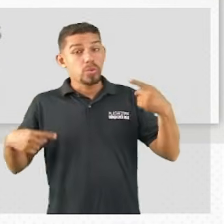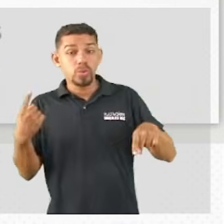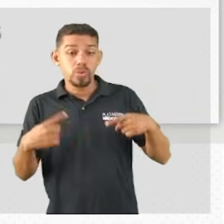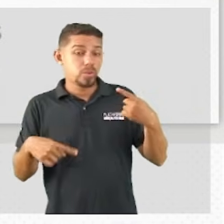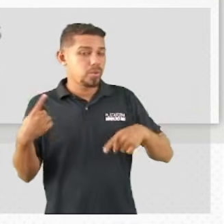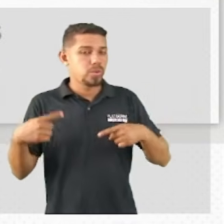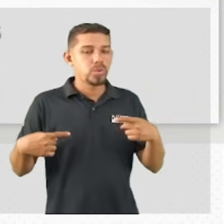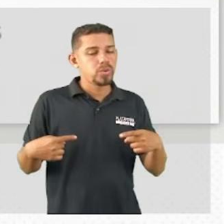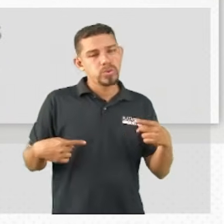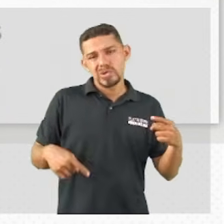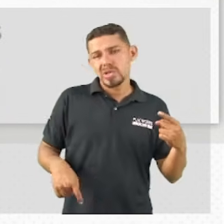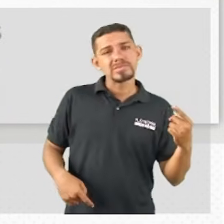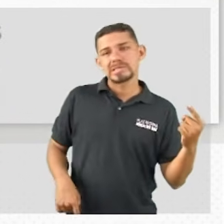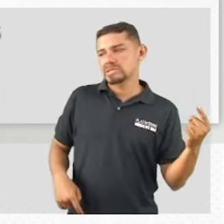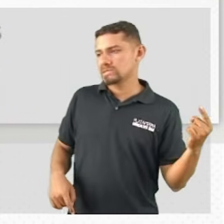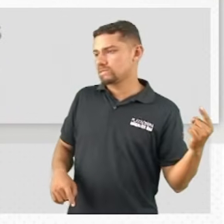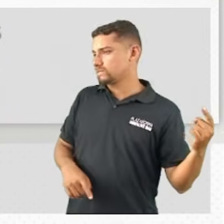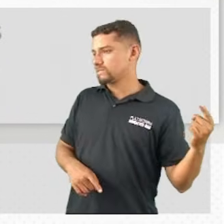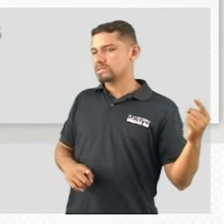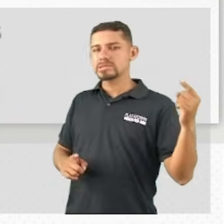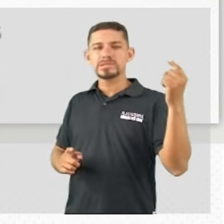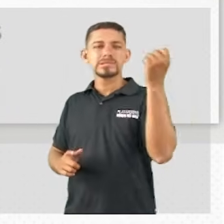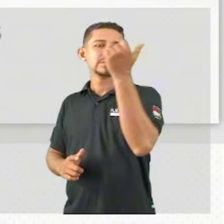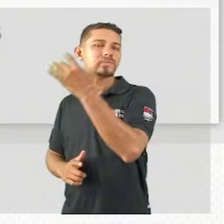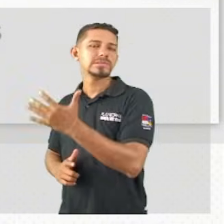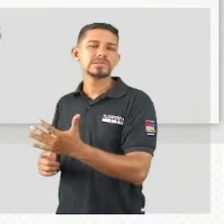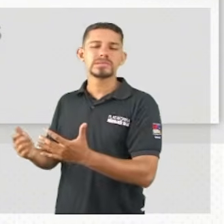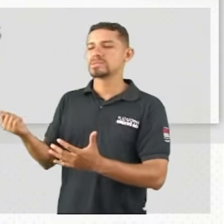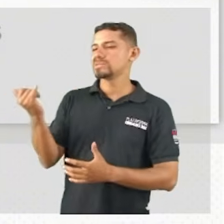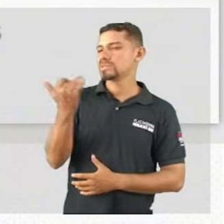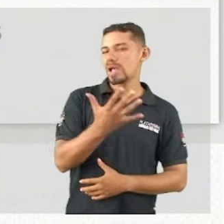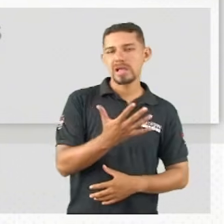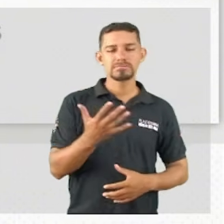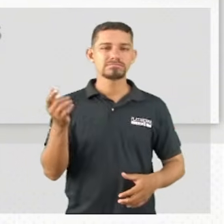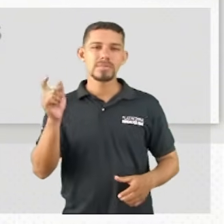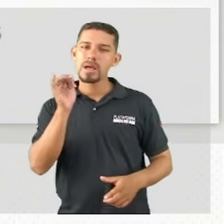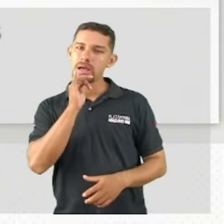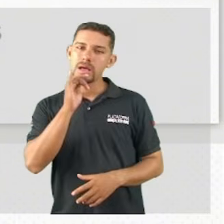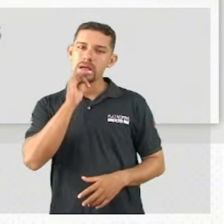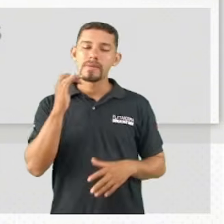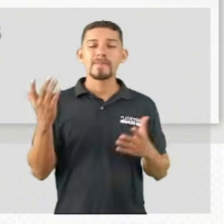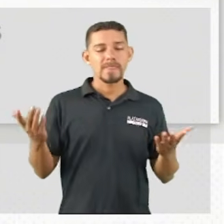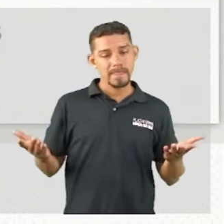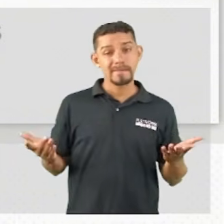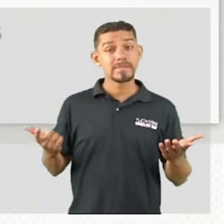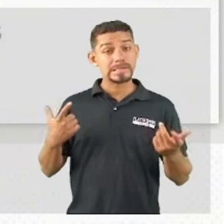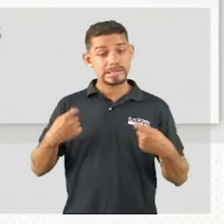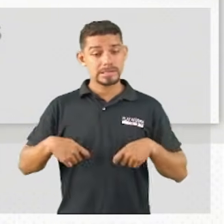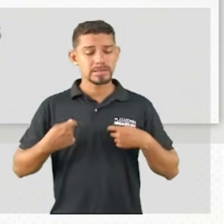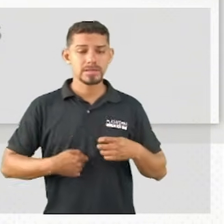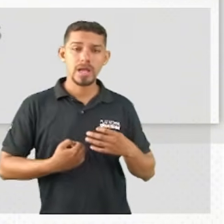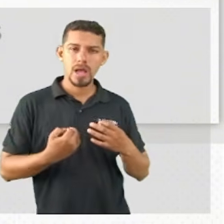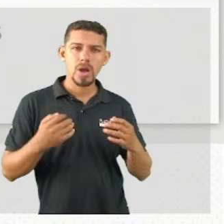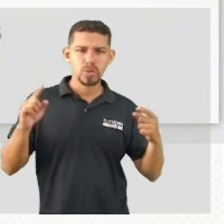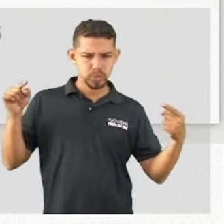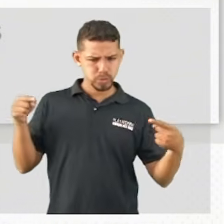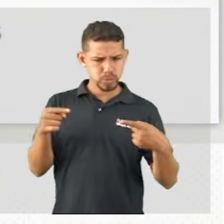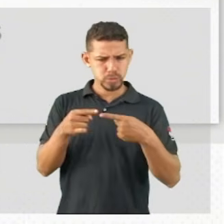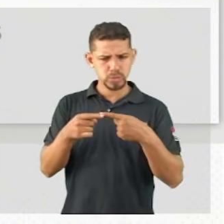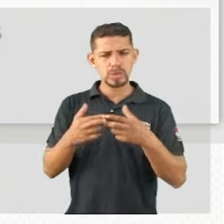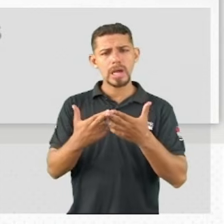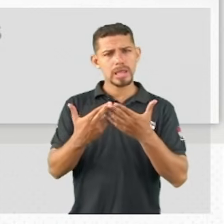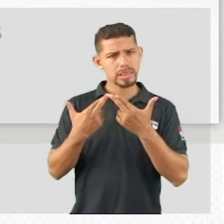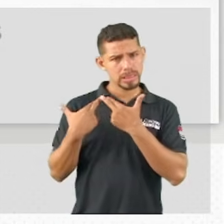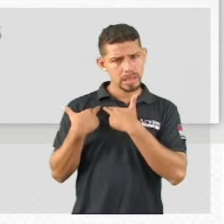contra-argumentações, criticando o posicionamento de uma outra pessoa. E aí eles vão ter que ter argumentos coerentes, adequados para